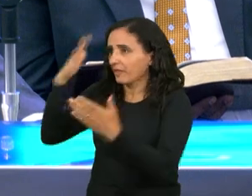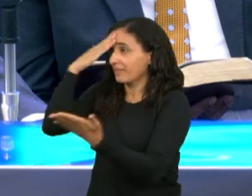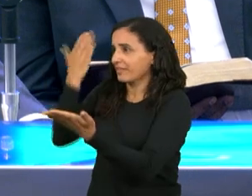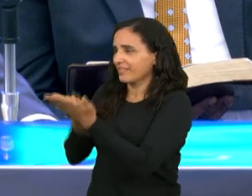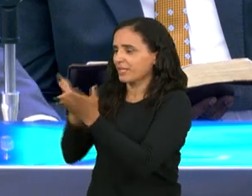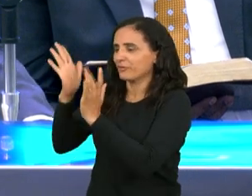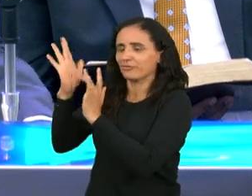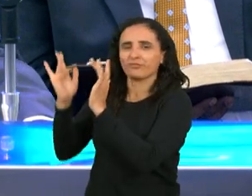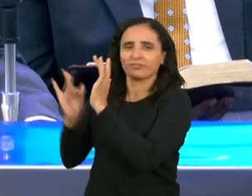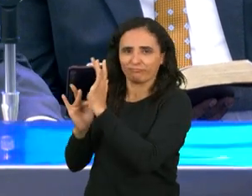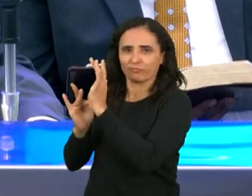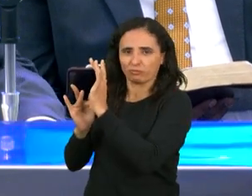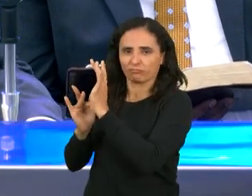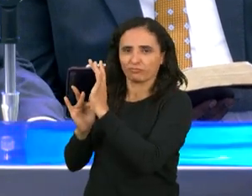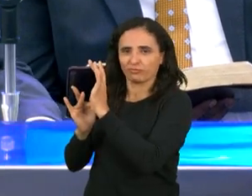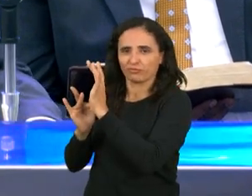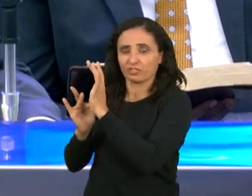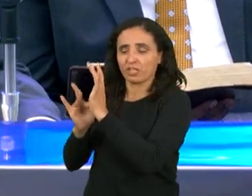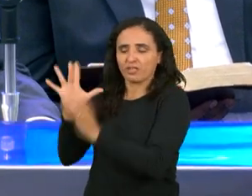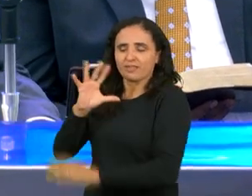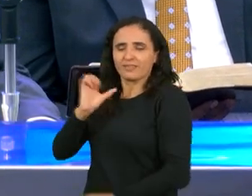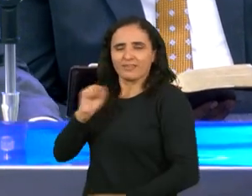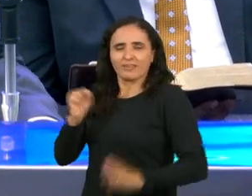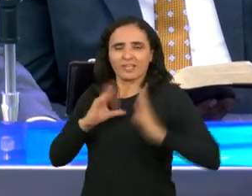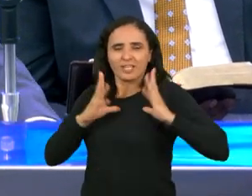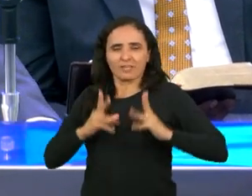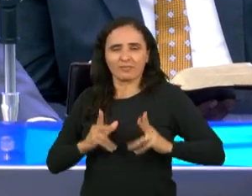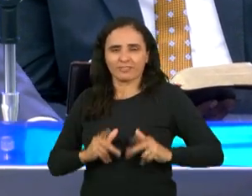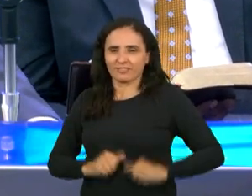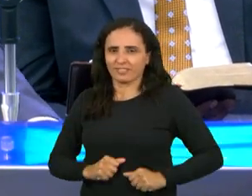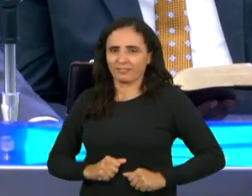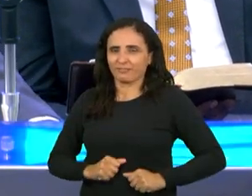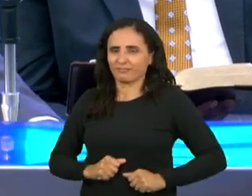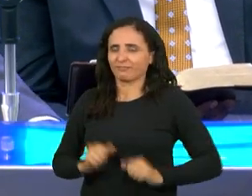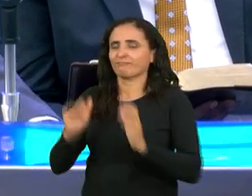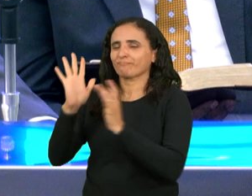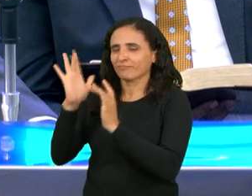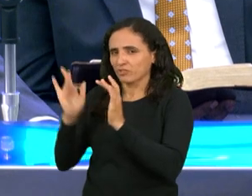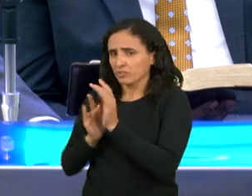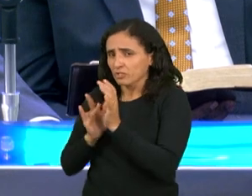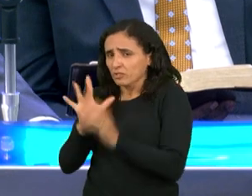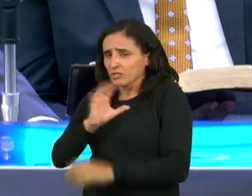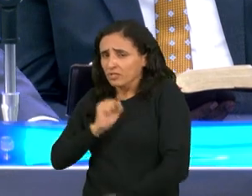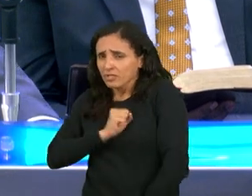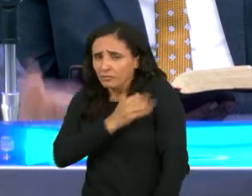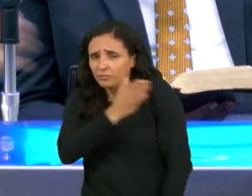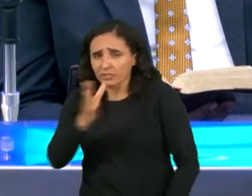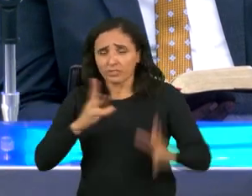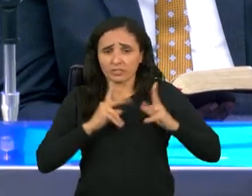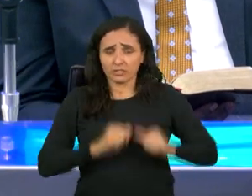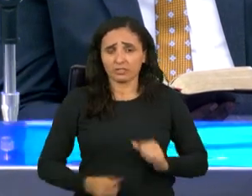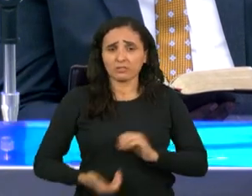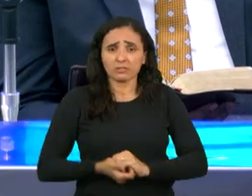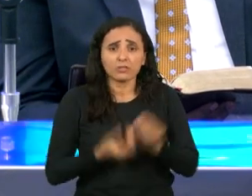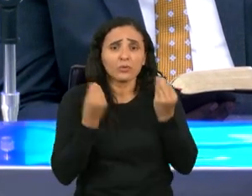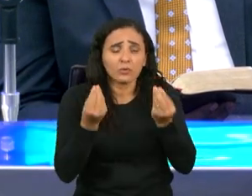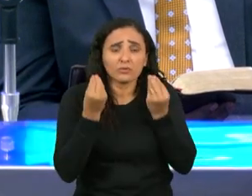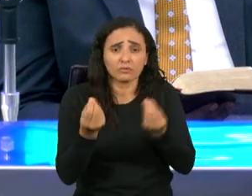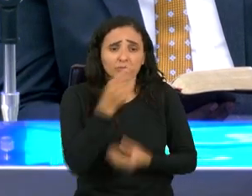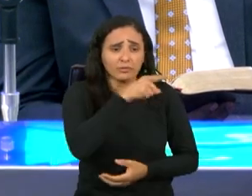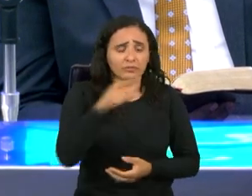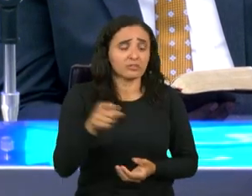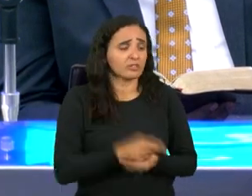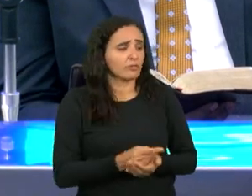prima Pela santidade da vida do crente e Paulo está dizendo que não andeis